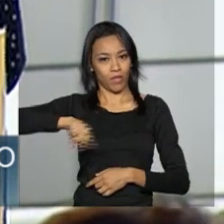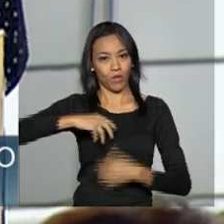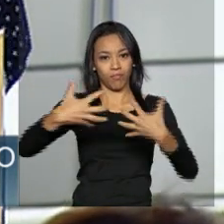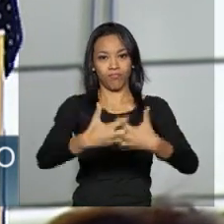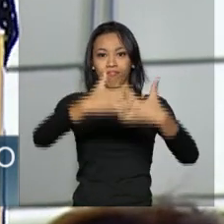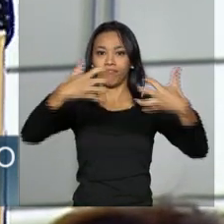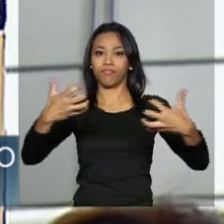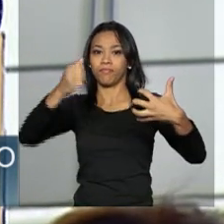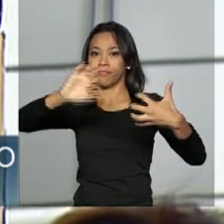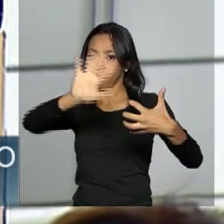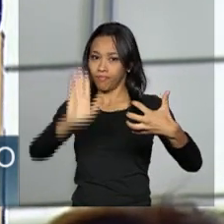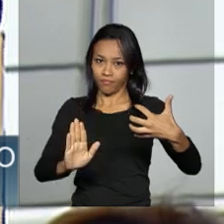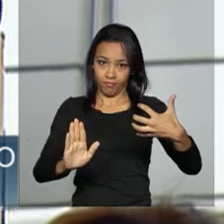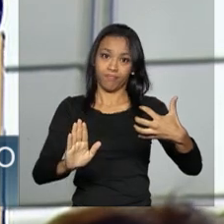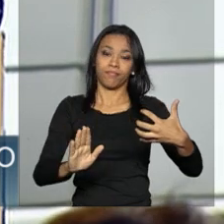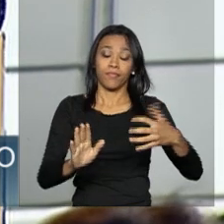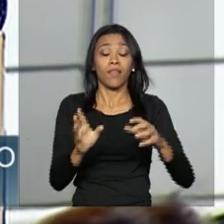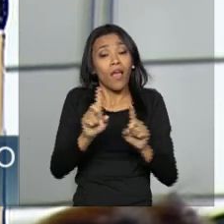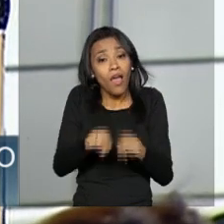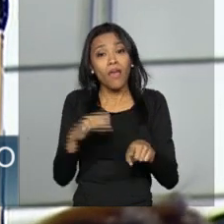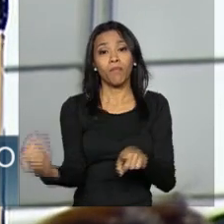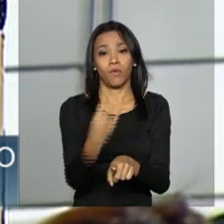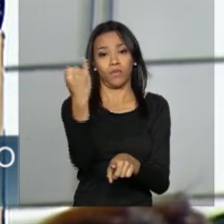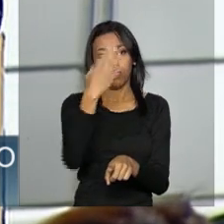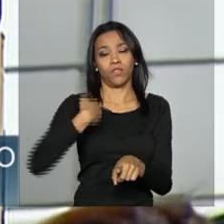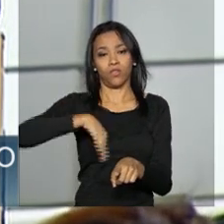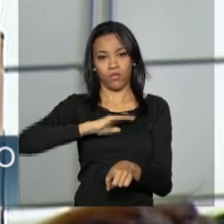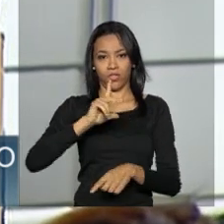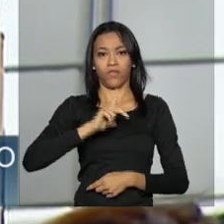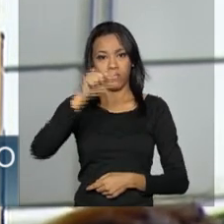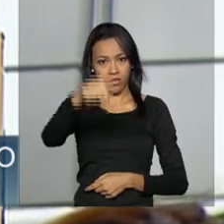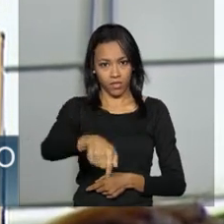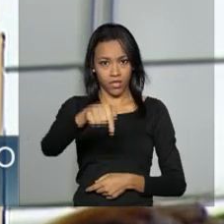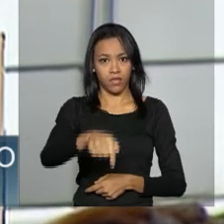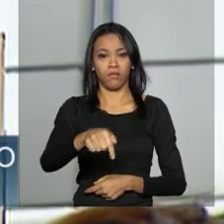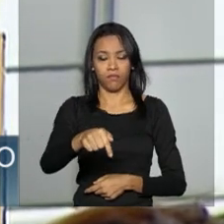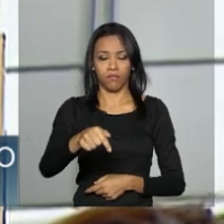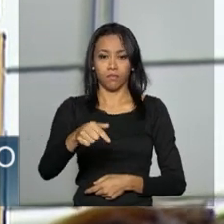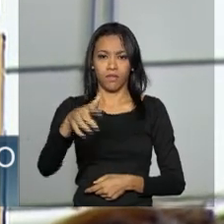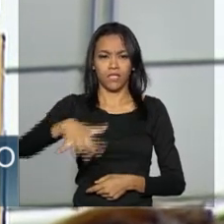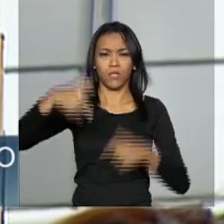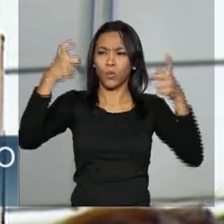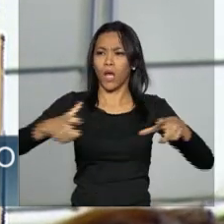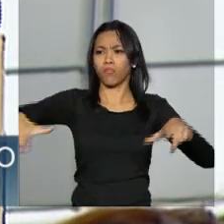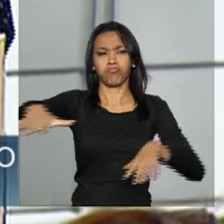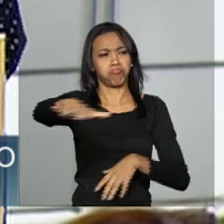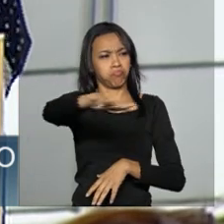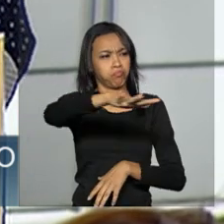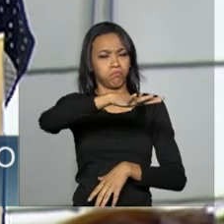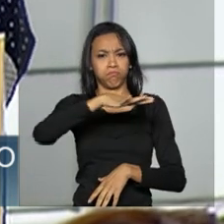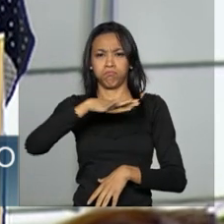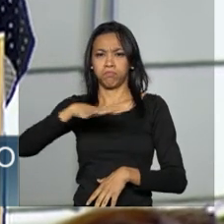pátria. É algo importante que nós estejamos aqui, contíguos desse forte, que ao mesmo